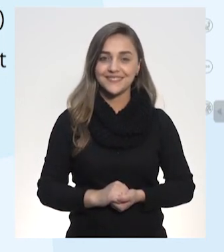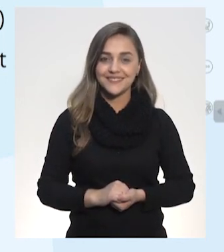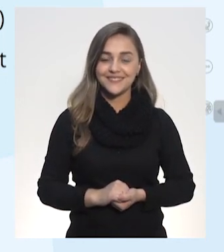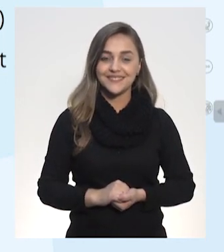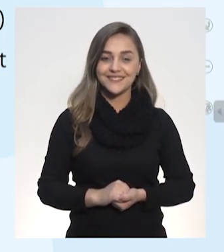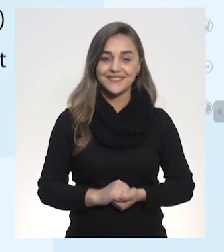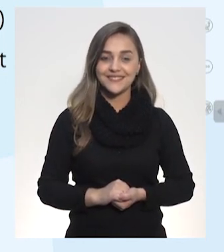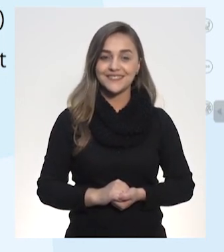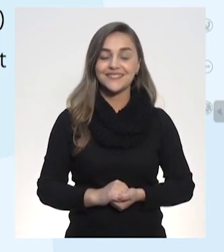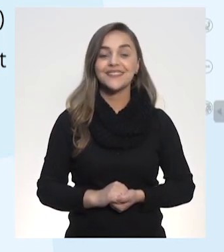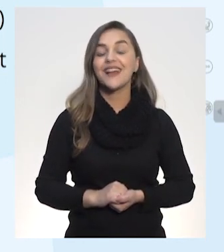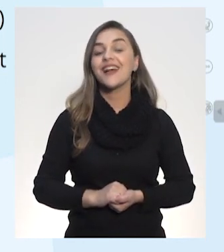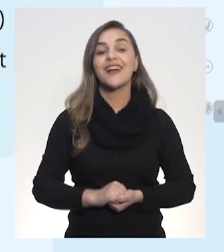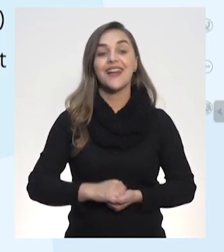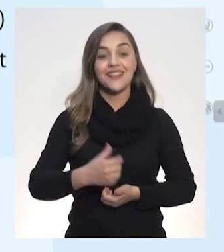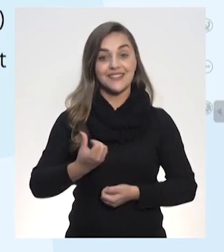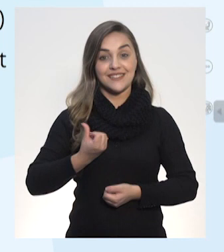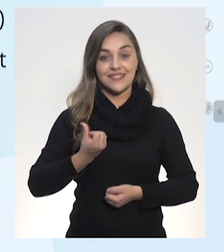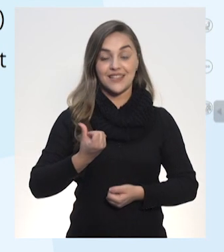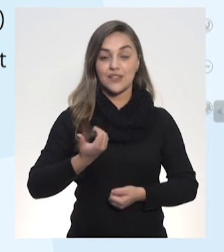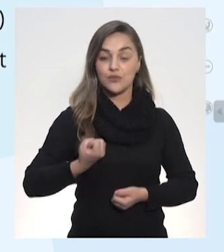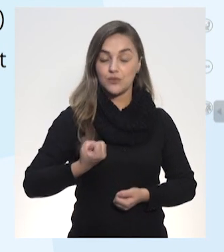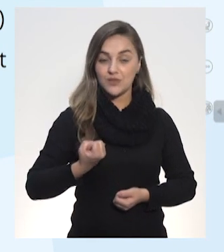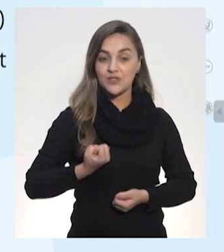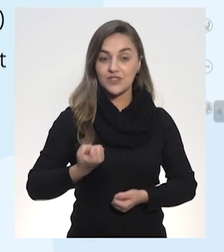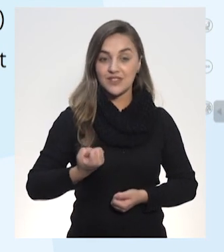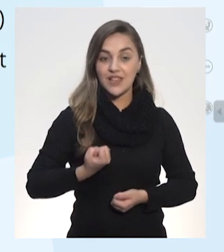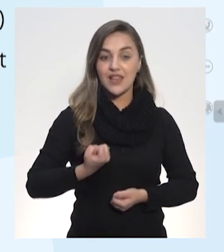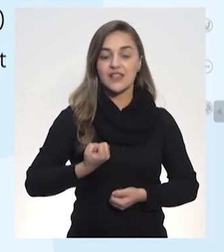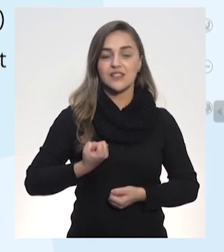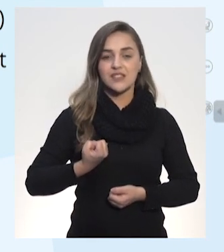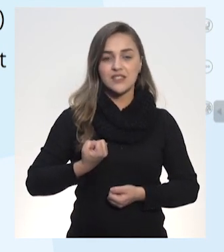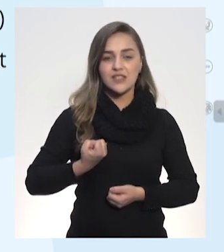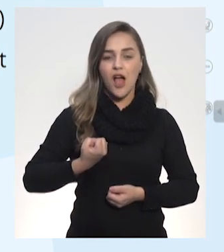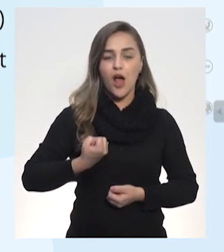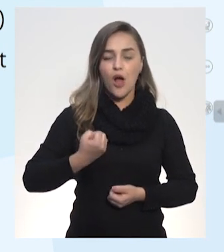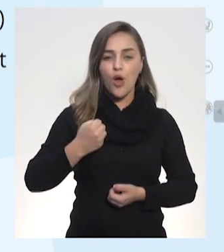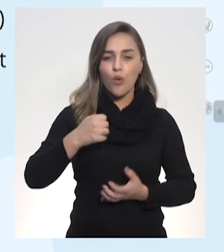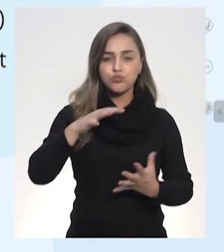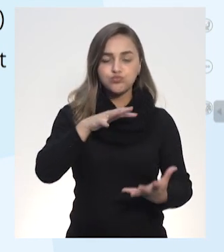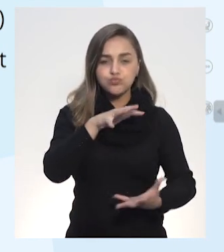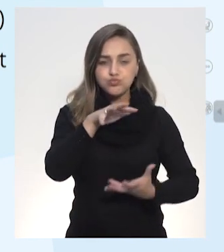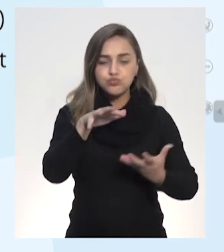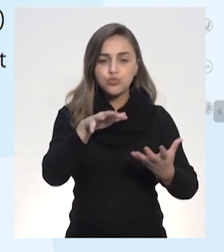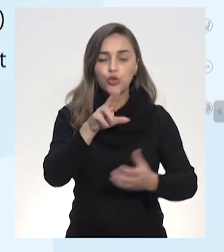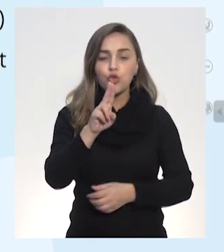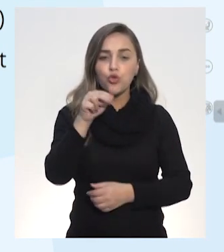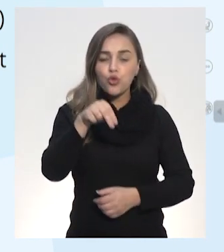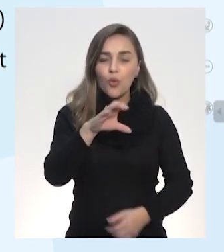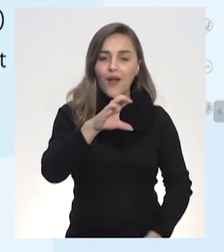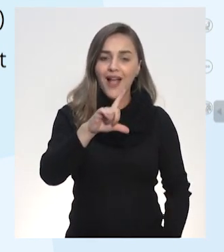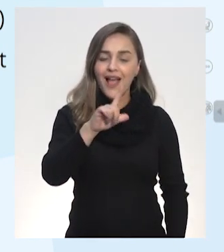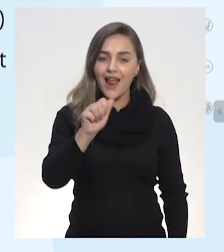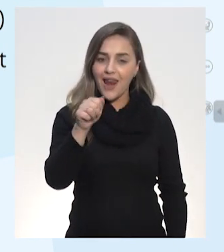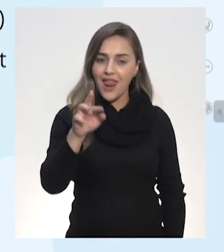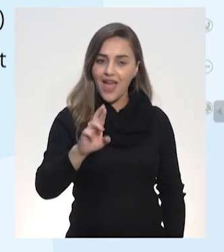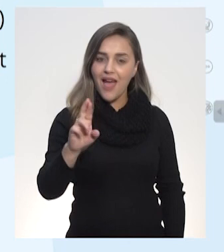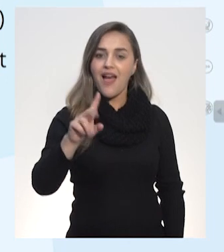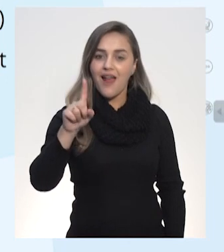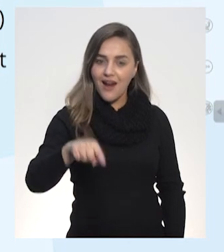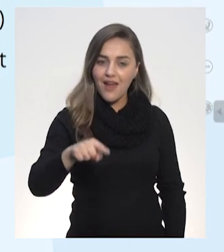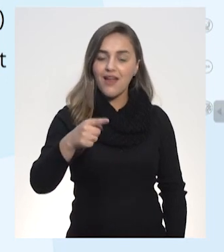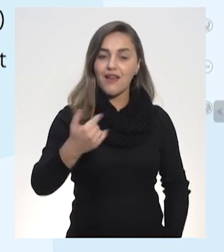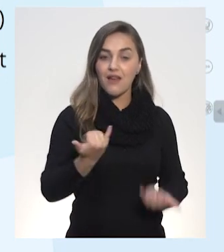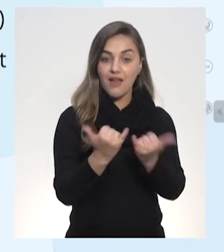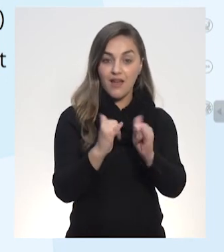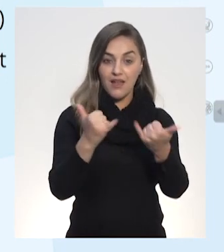A energia nuclear é a principal fonte de energia. Na verdade, a gente tem primary, que é primária, né? A gente